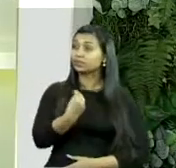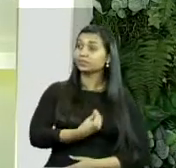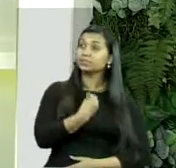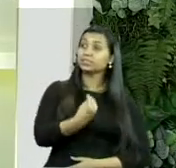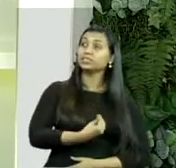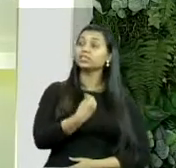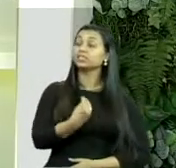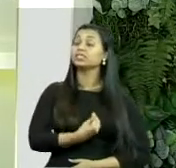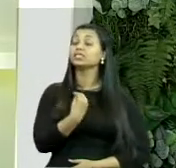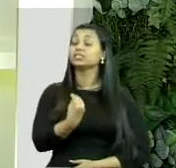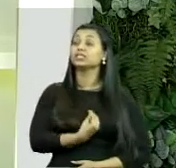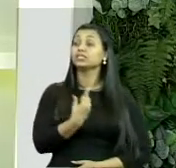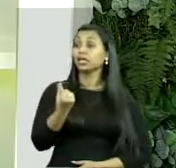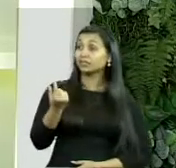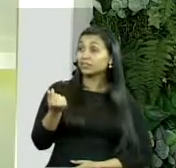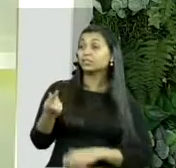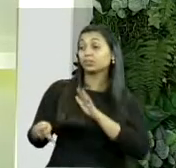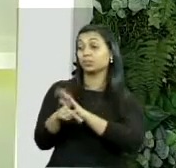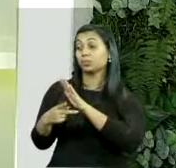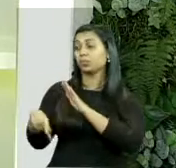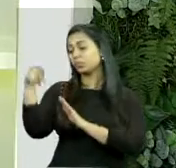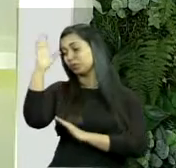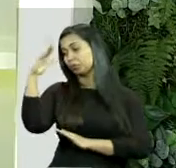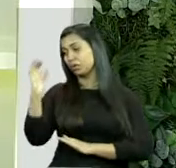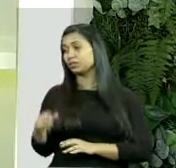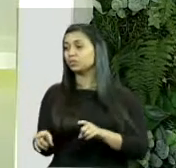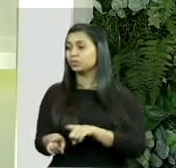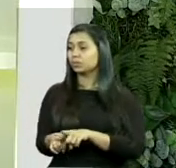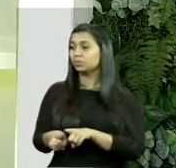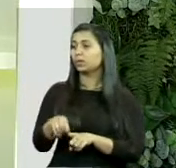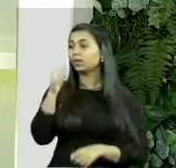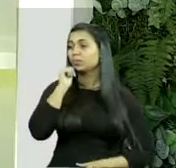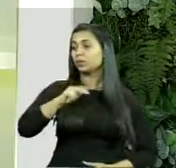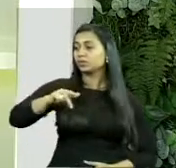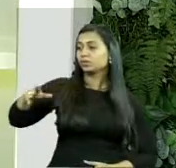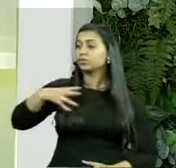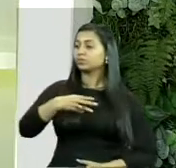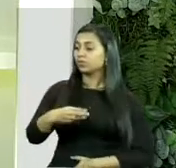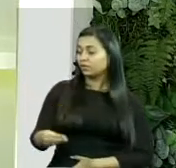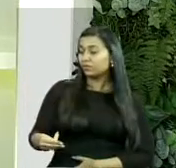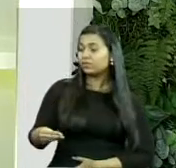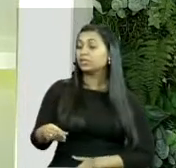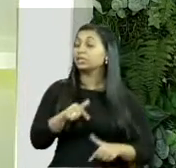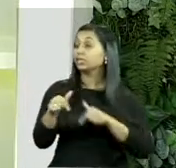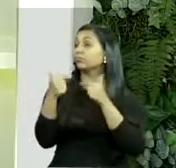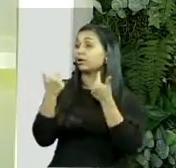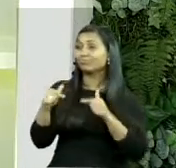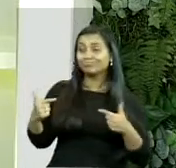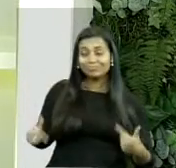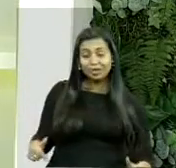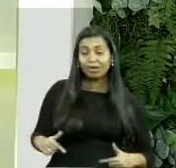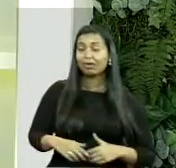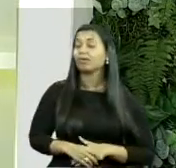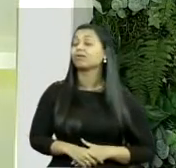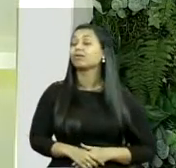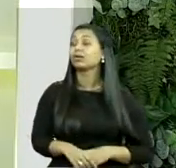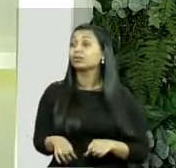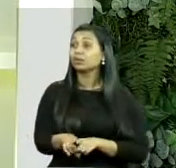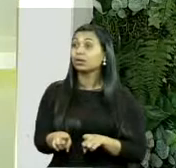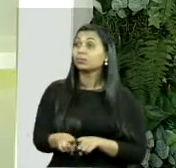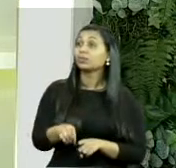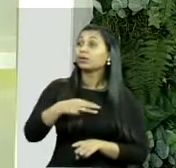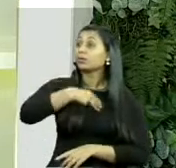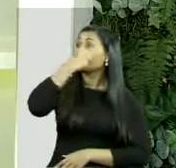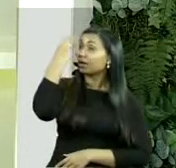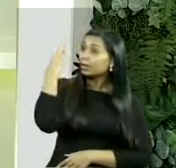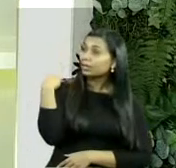financeira que o Brasil está vivendo. Sei. Pelos meus irmãos e minha filha que estão desempregados. Sei. E a Nossa Senhora